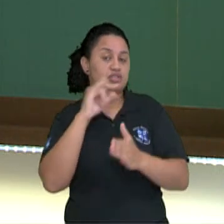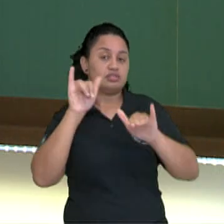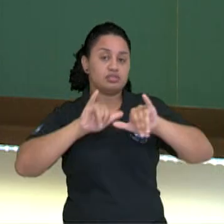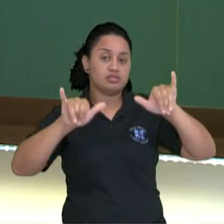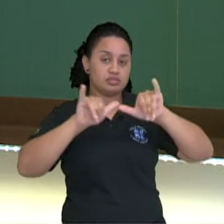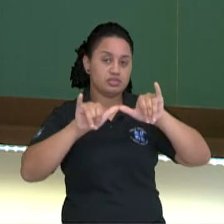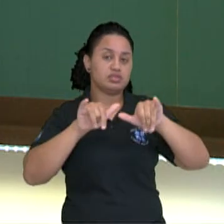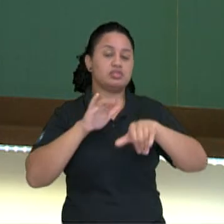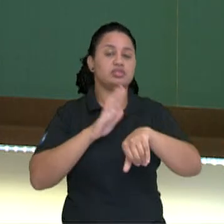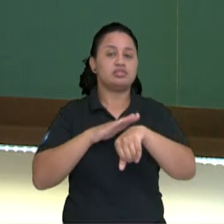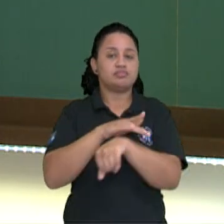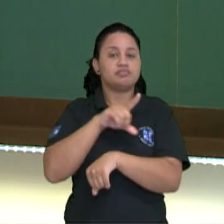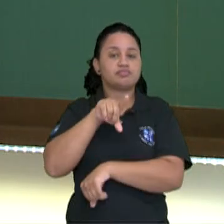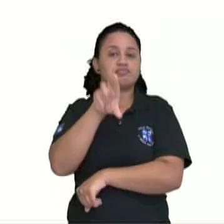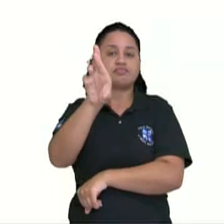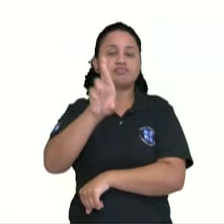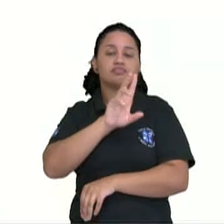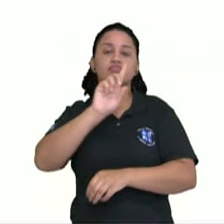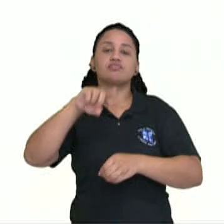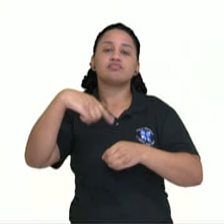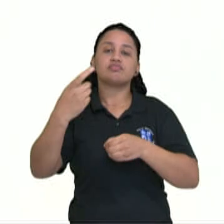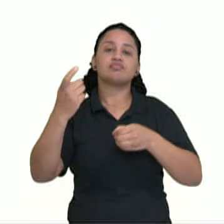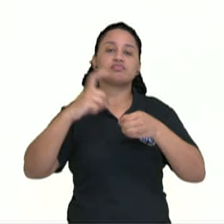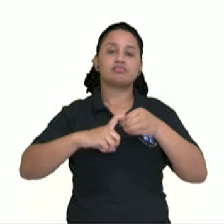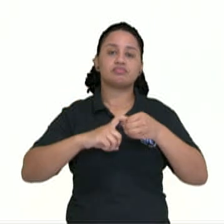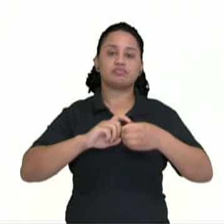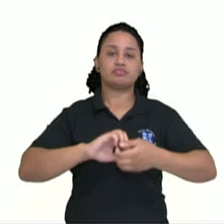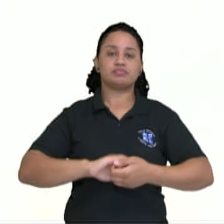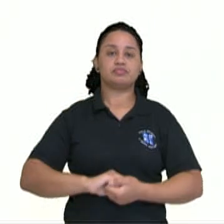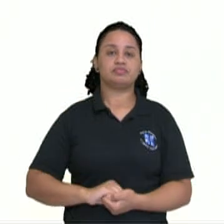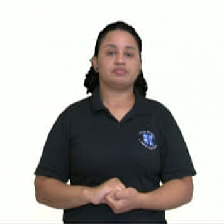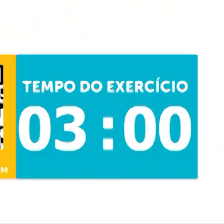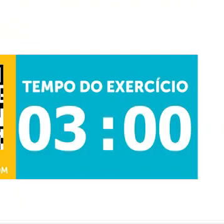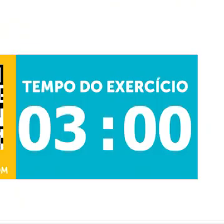notícia? Um tempinho para você responder. Até mais.